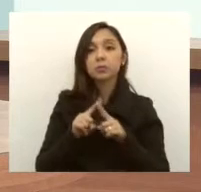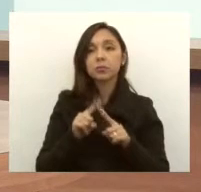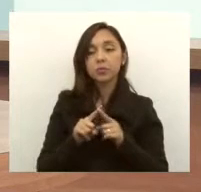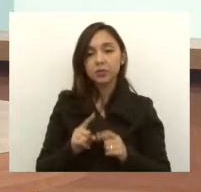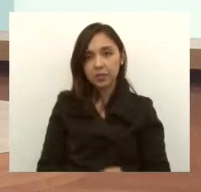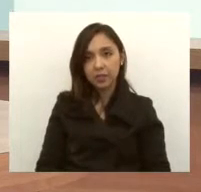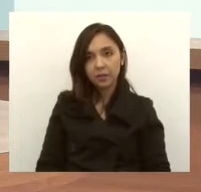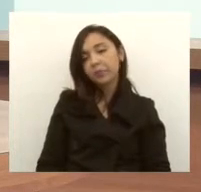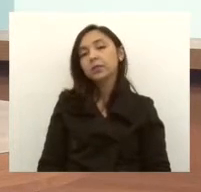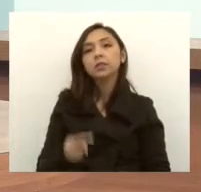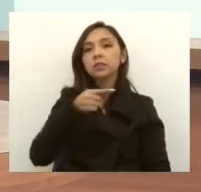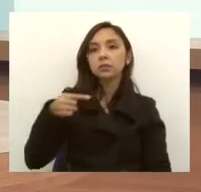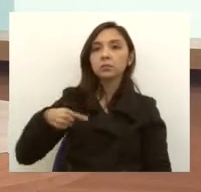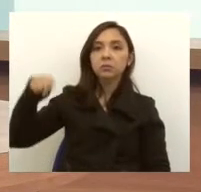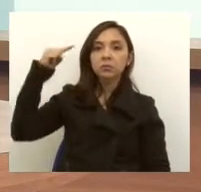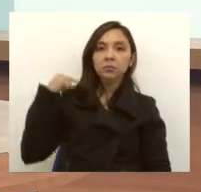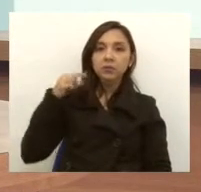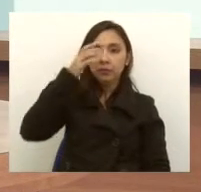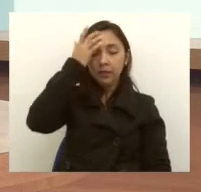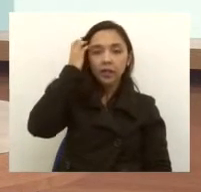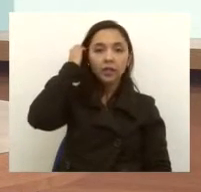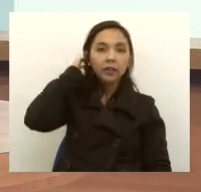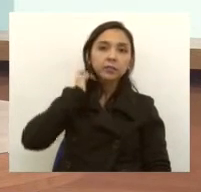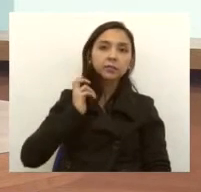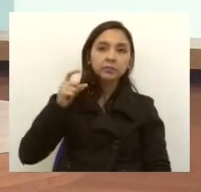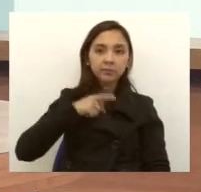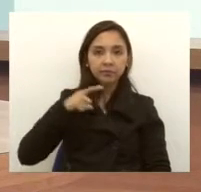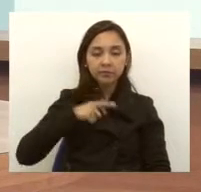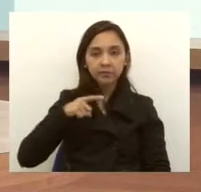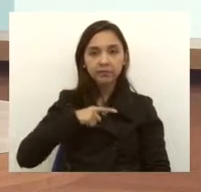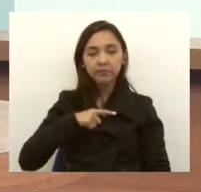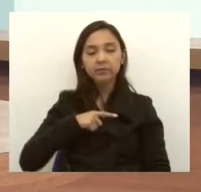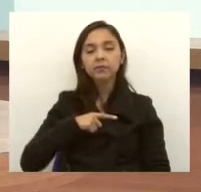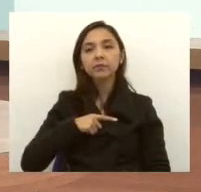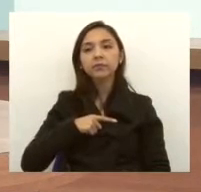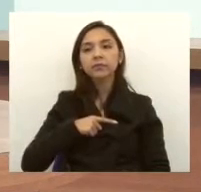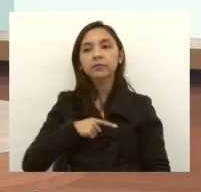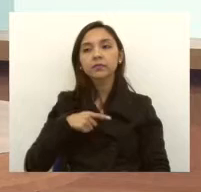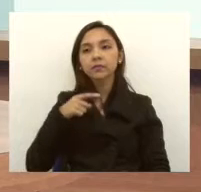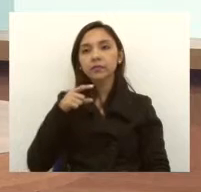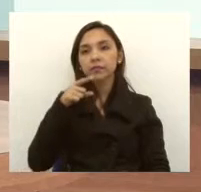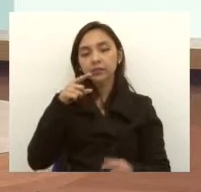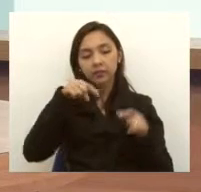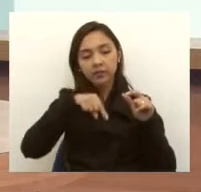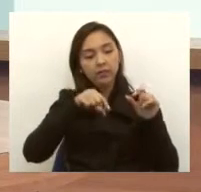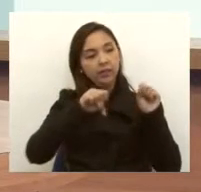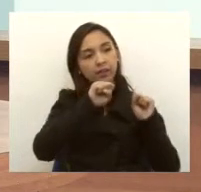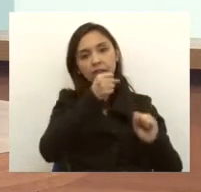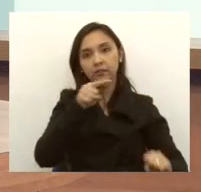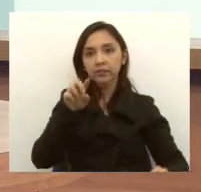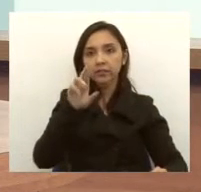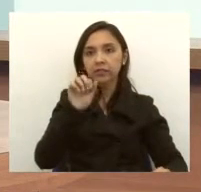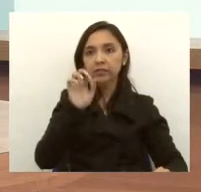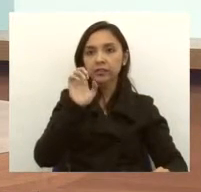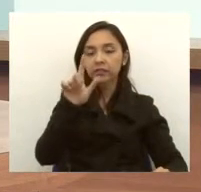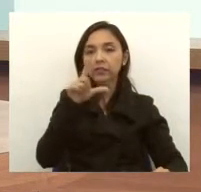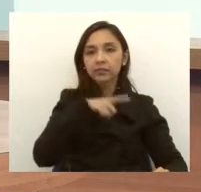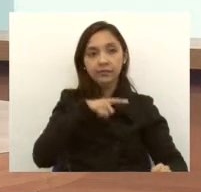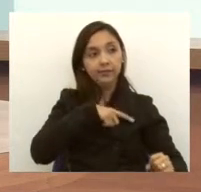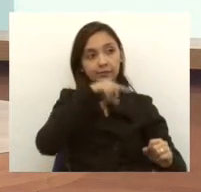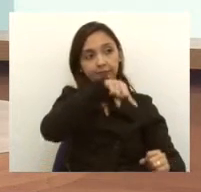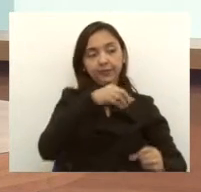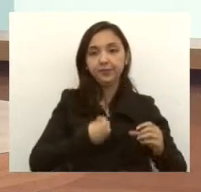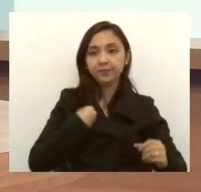presidente? Semana passada, houve denúncias nessa casa, onde moradores da São Rafael estavam aqui, e esses